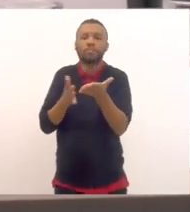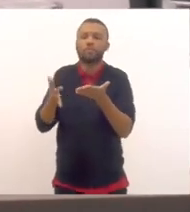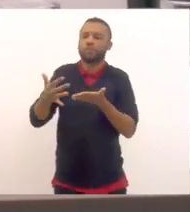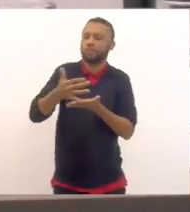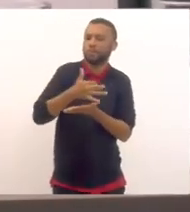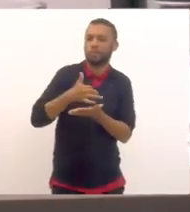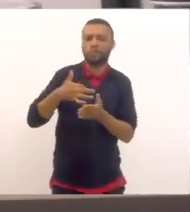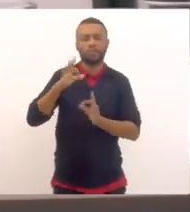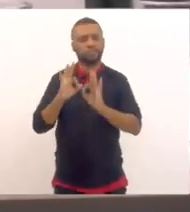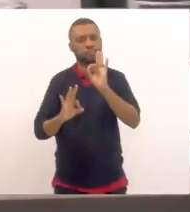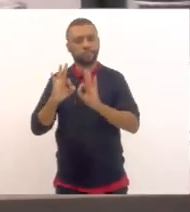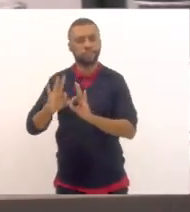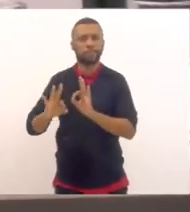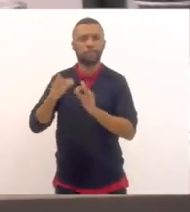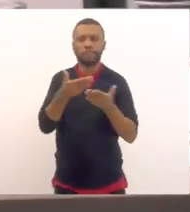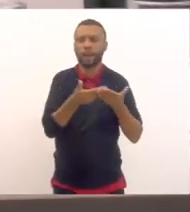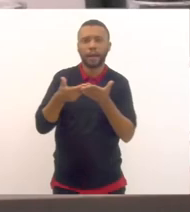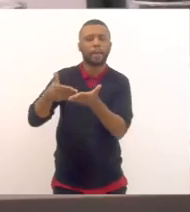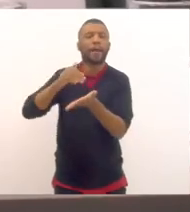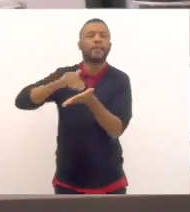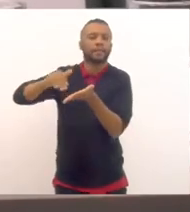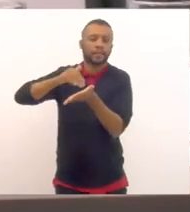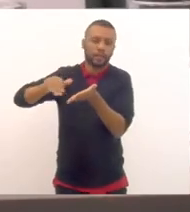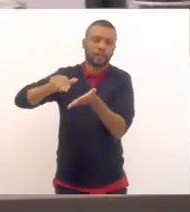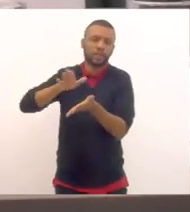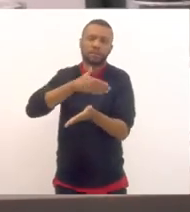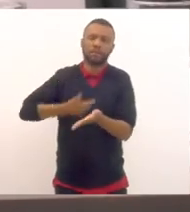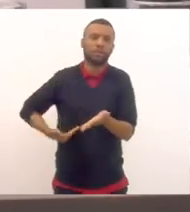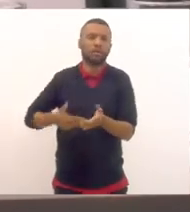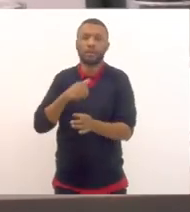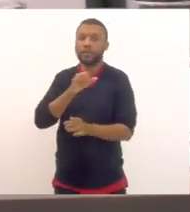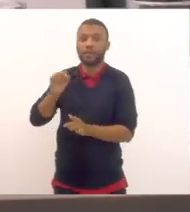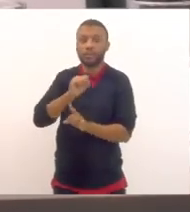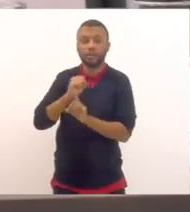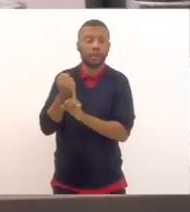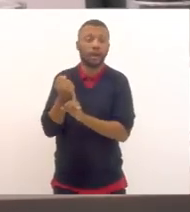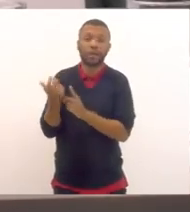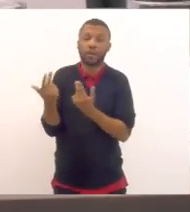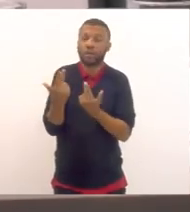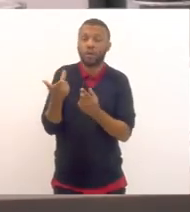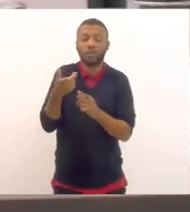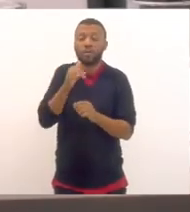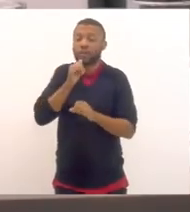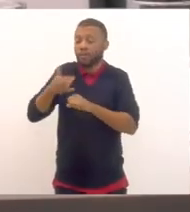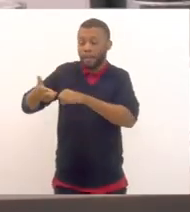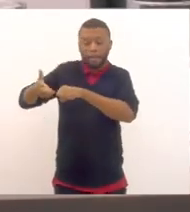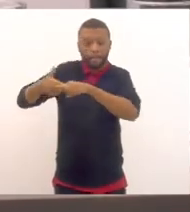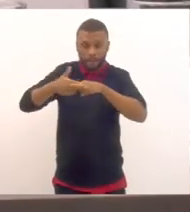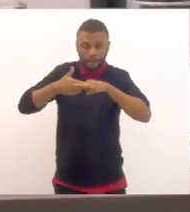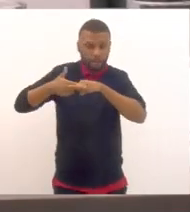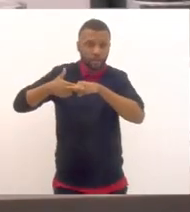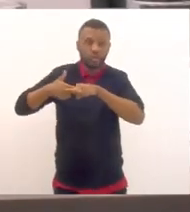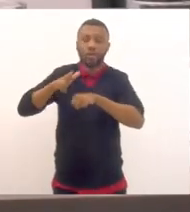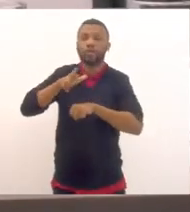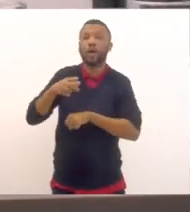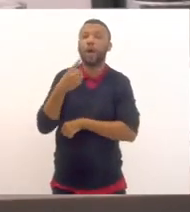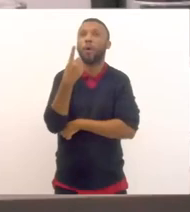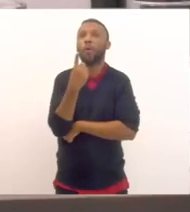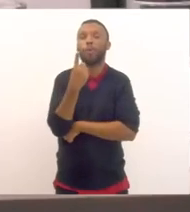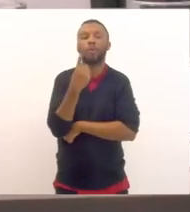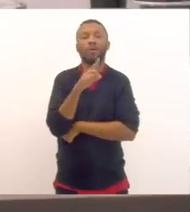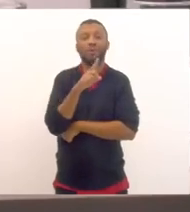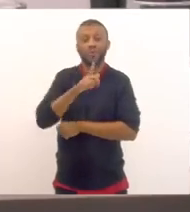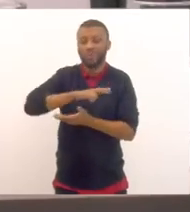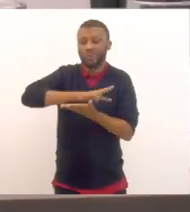para encaminhar à Secretaria Estadual de assistência social para resolver Porque local de Belford Roxo Coronel André não é um orador não